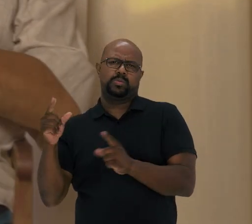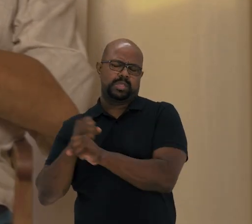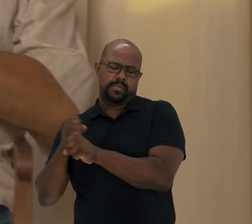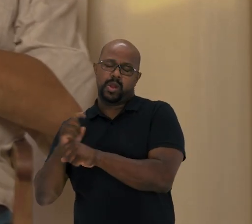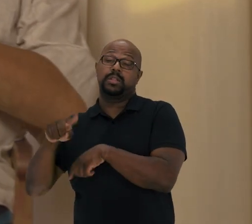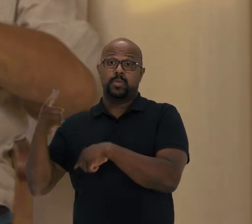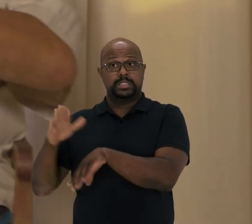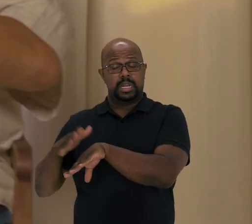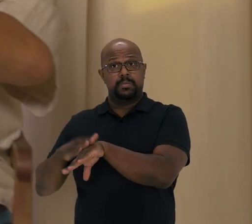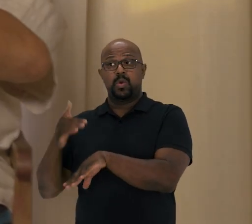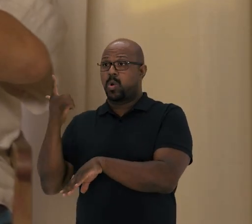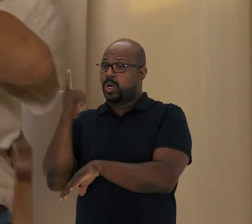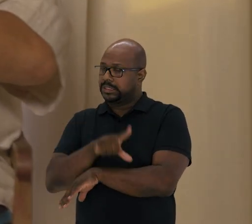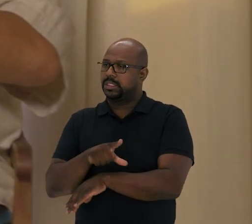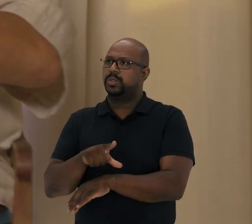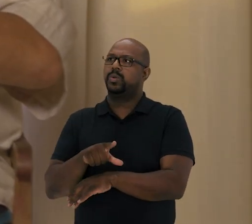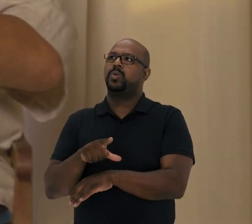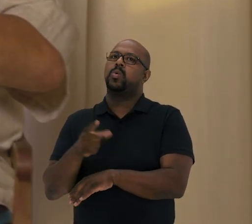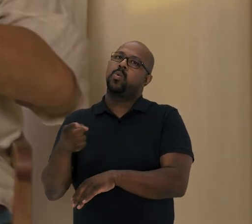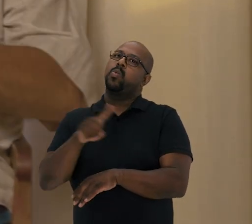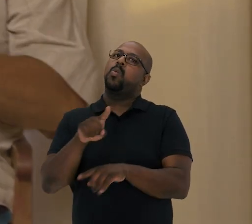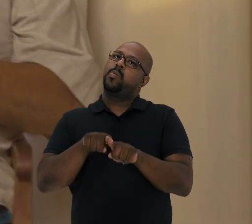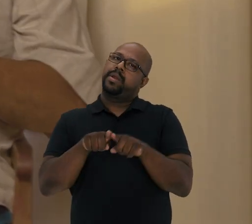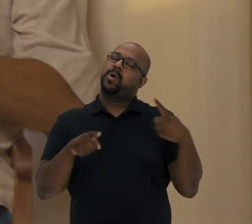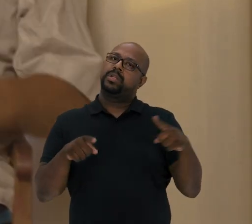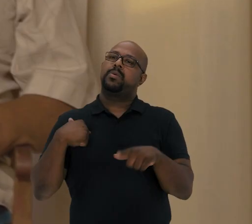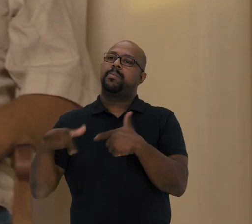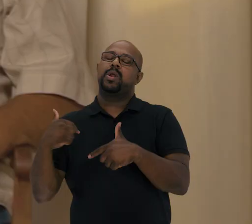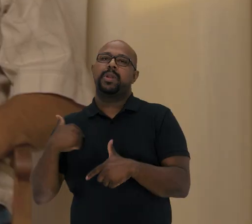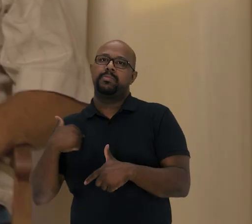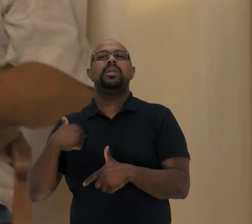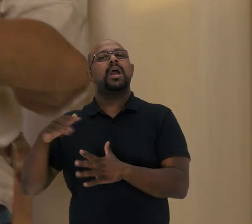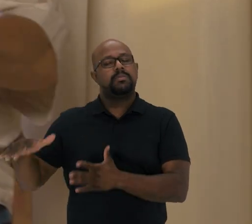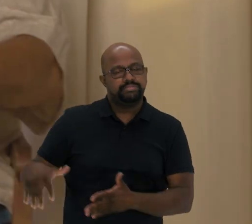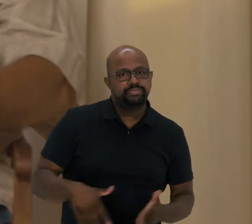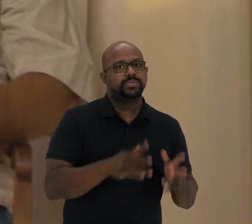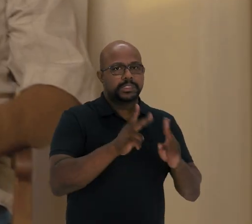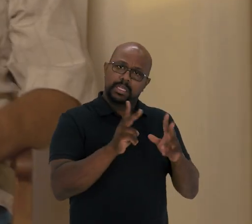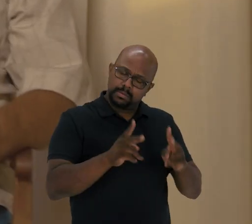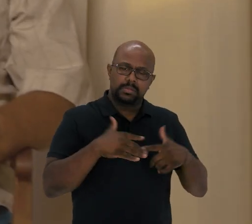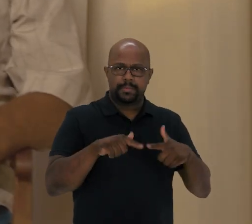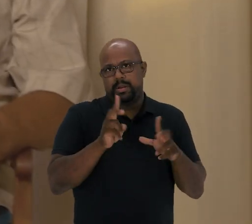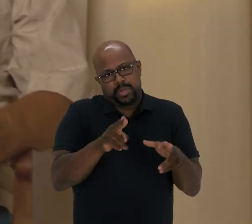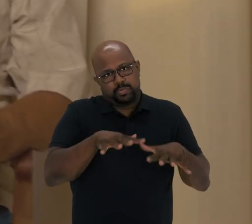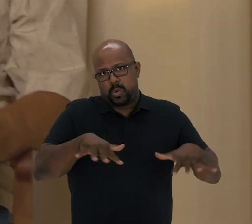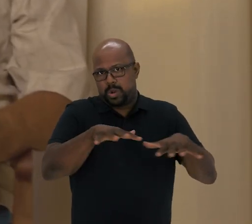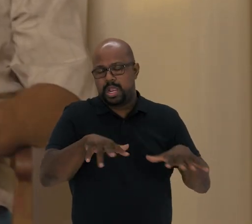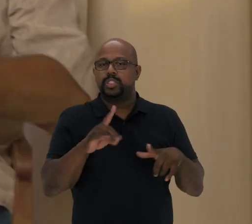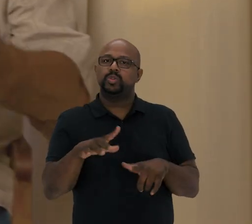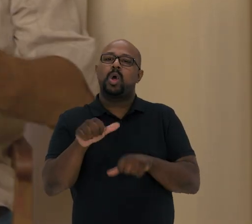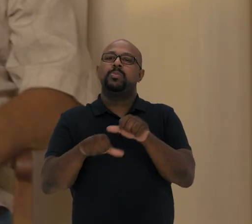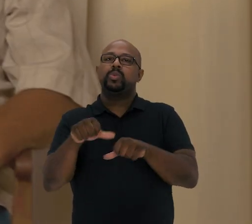depois me colocou, ele mesmo conseguiu com o irmão um emprego para mim e eu segui trabalhando no mesmo ambiente